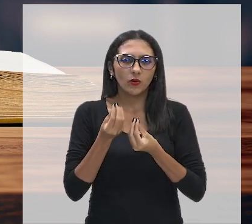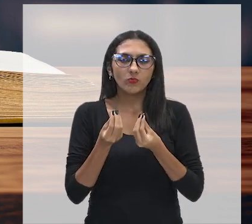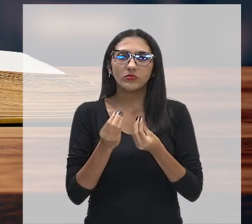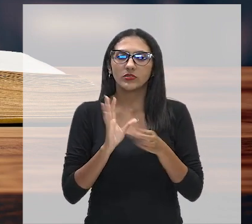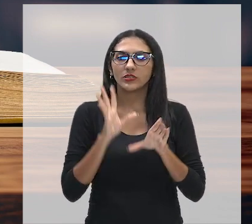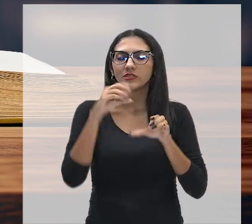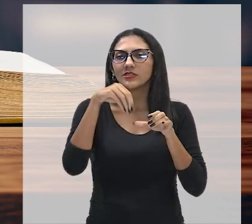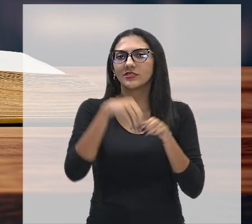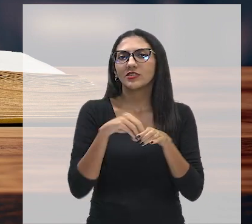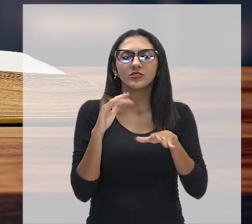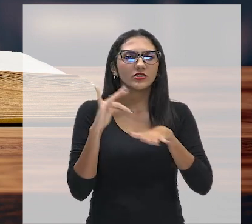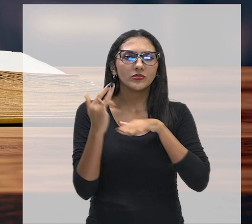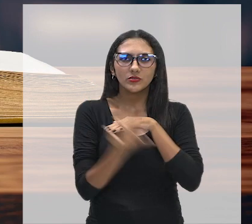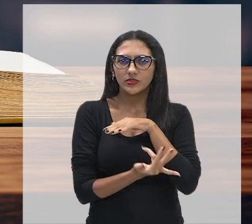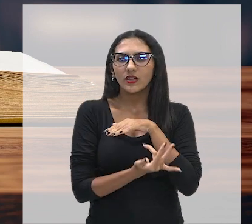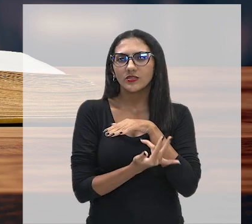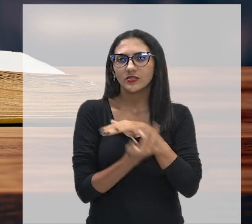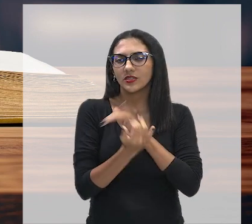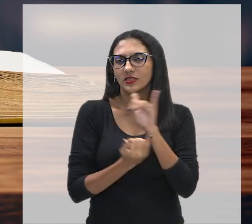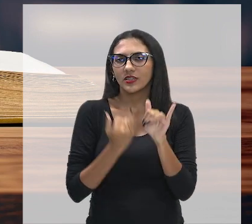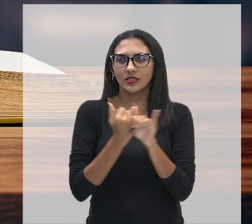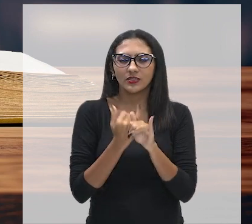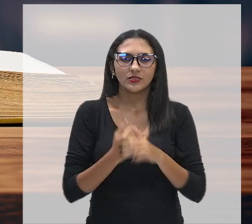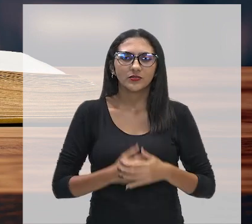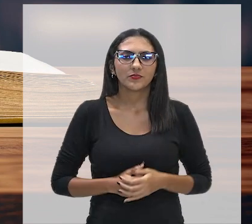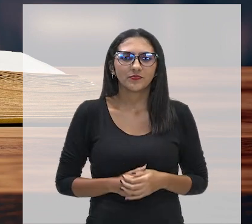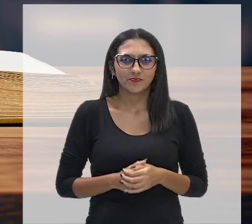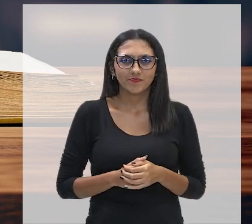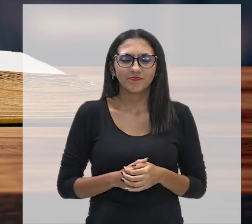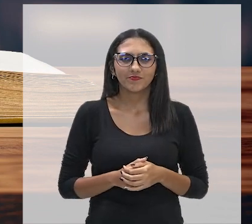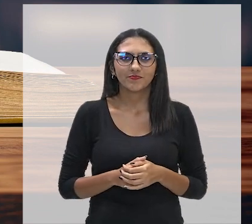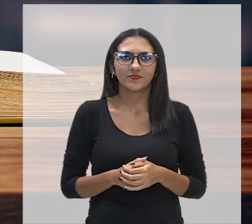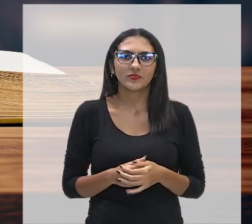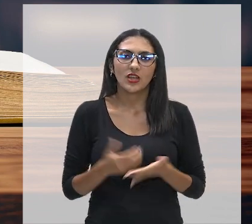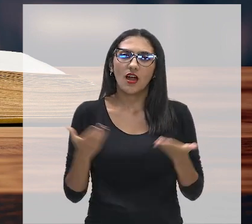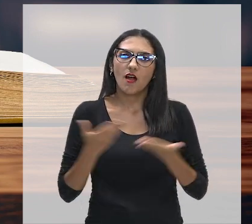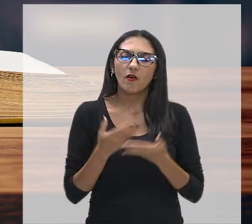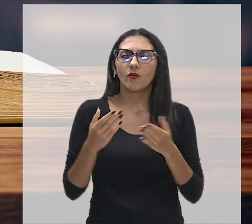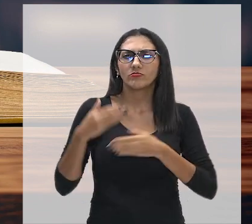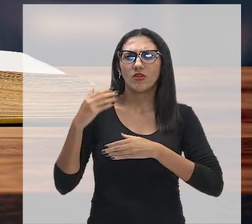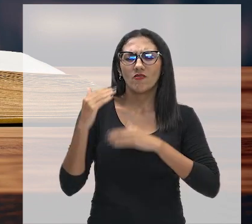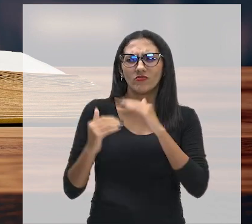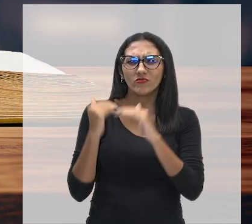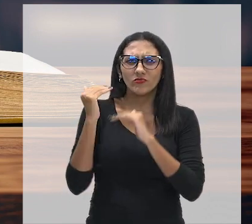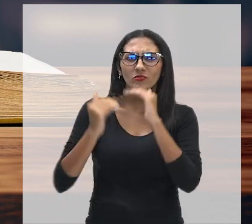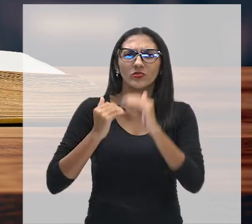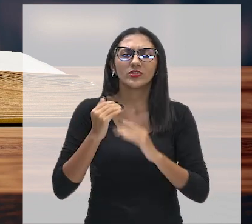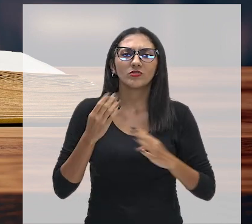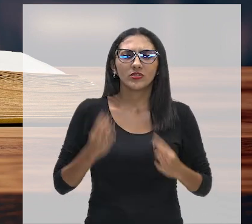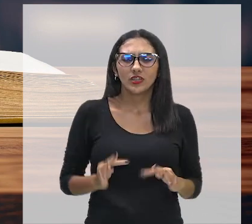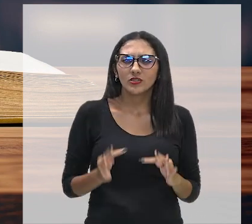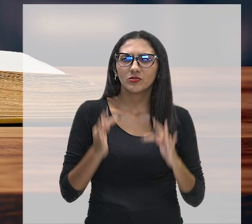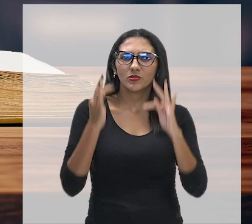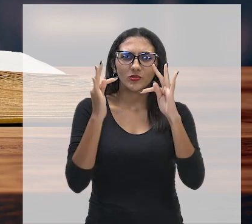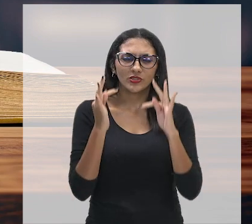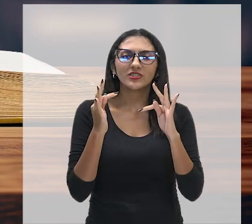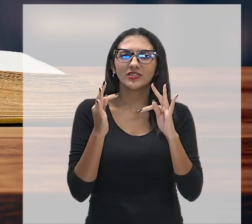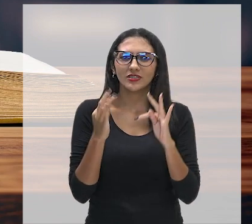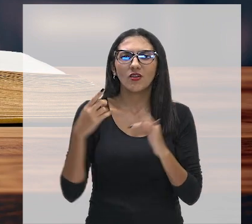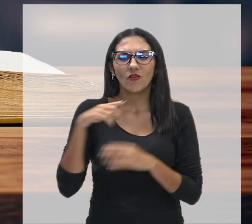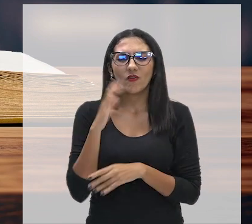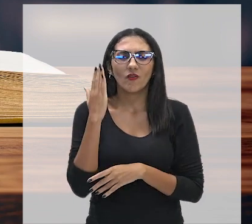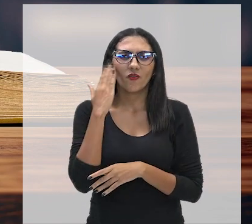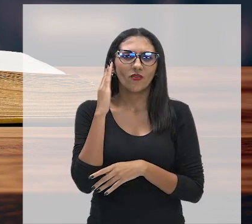no modo digital. Então, com o advento da internet, né, com o avanço da internet,